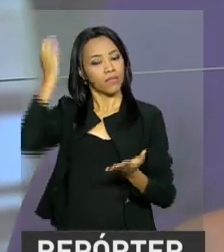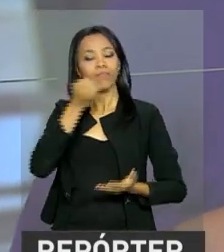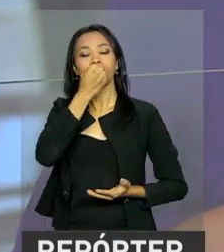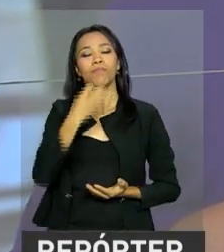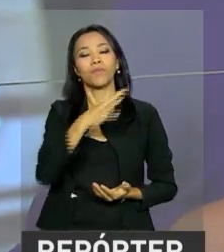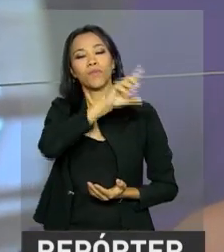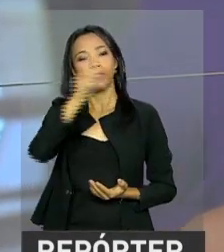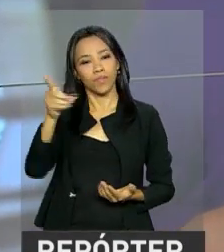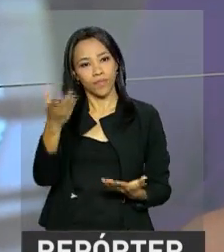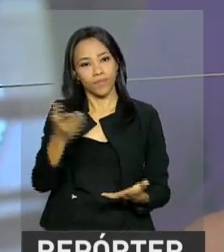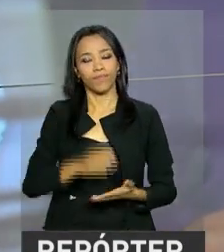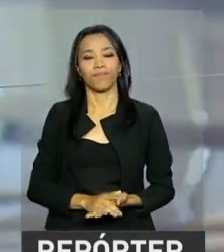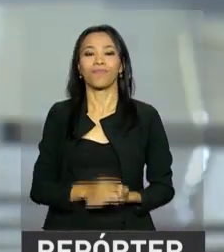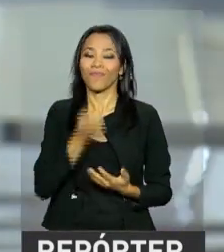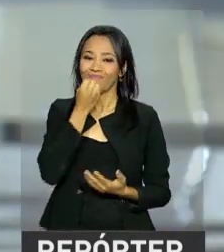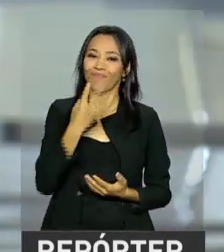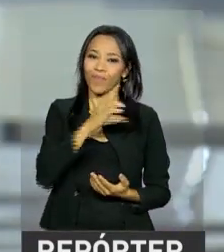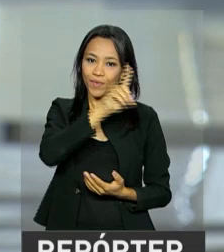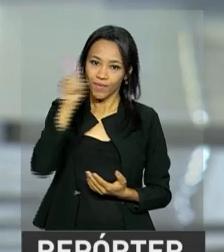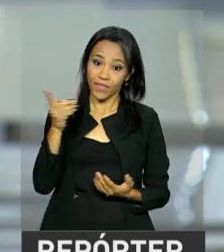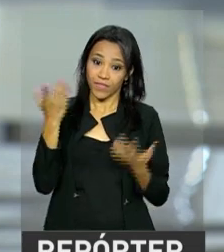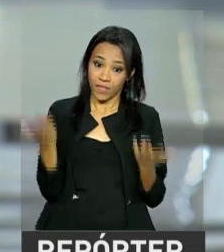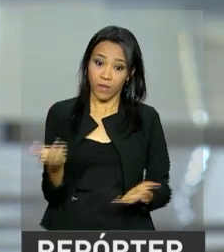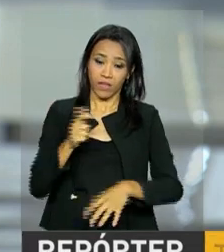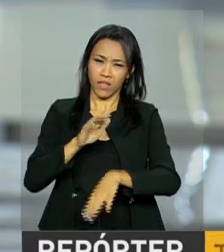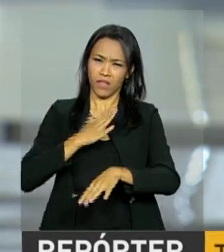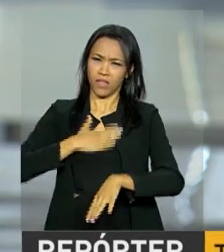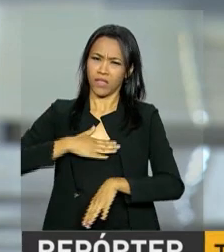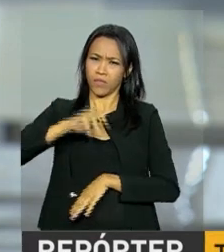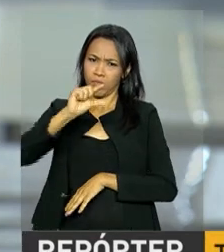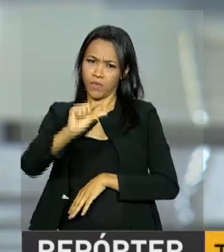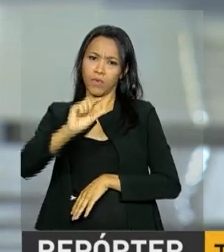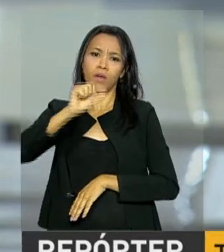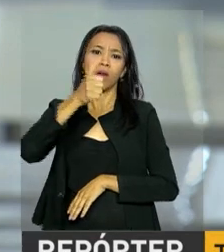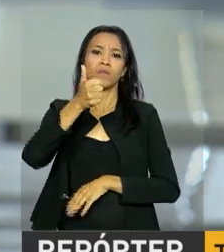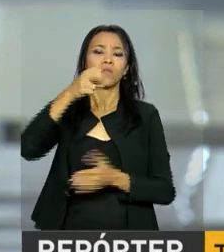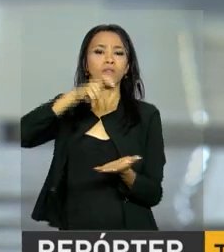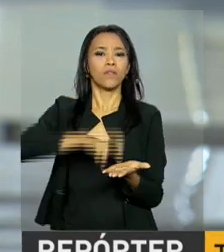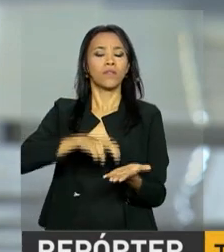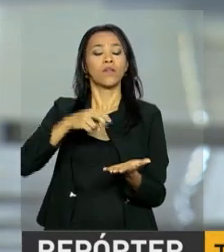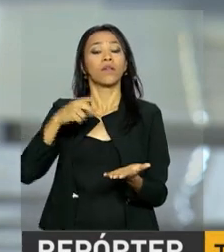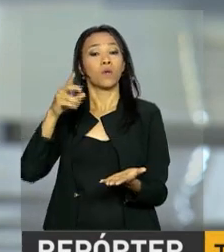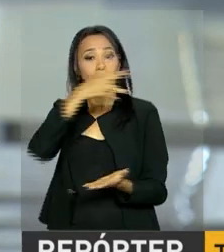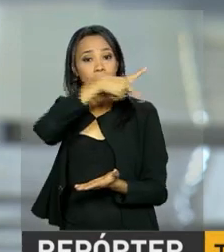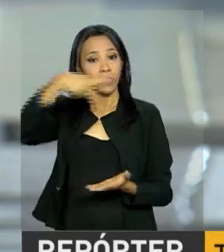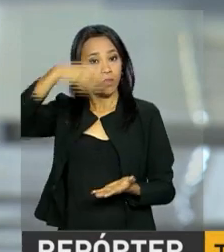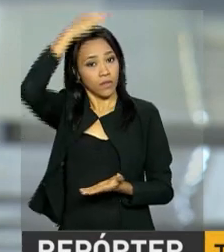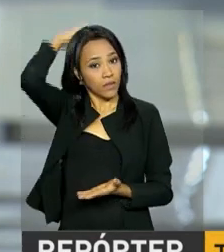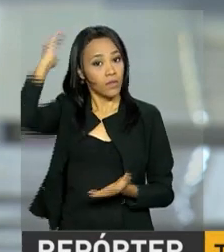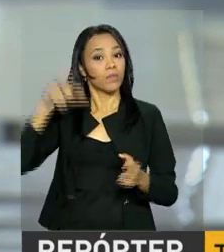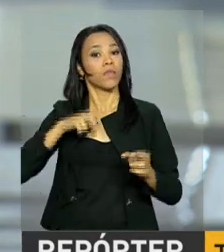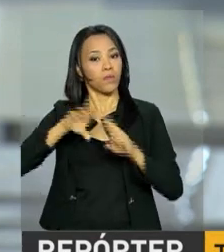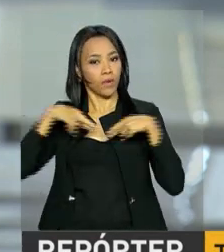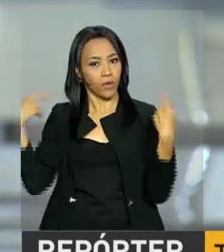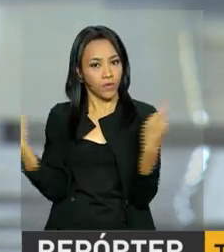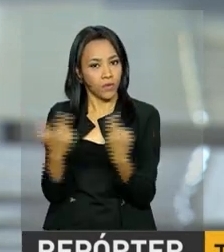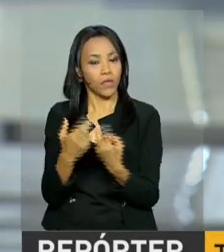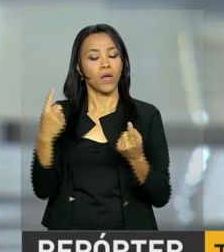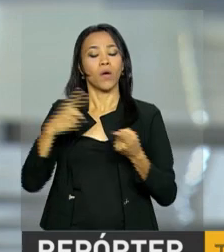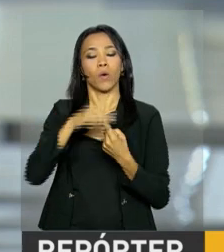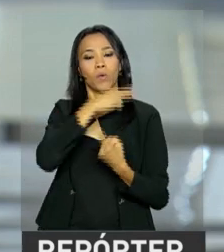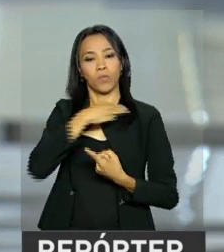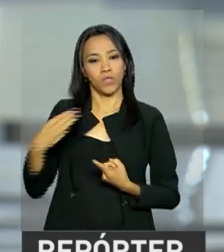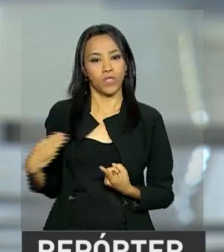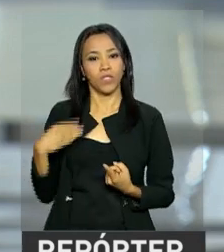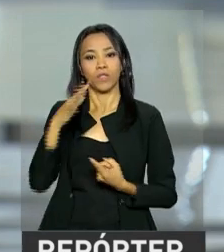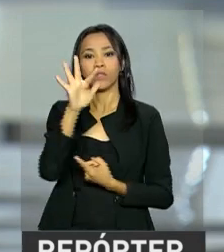Leandro daqui a pouco às 11 hor da manhã o presidente Michel Temer se reúne aqui no Palácio do Planalto com o ministro da Fazenda Henrique meir e